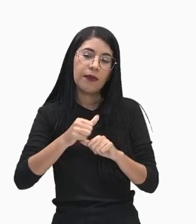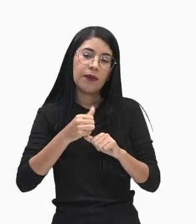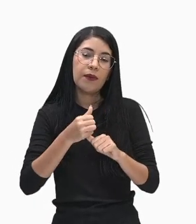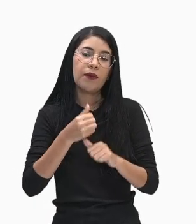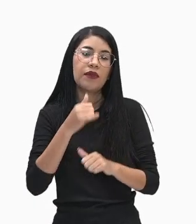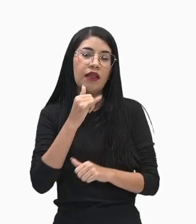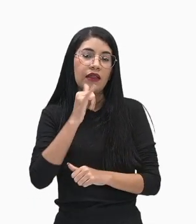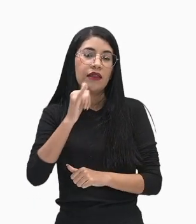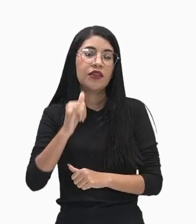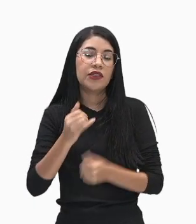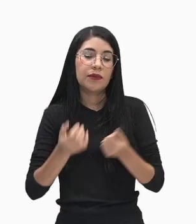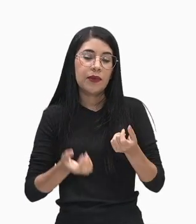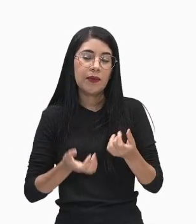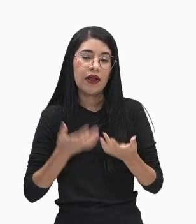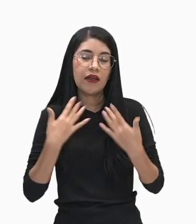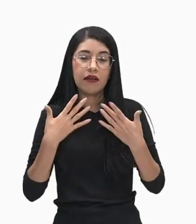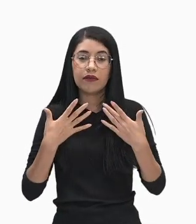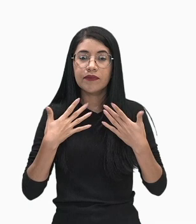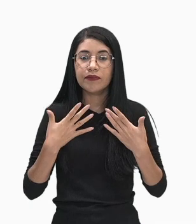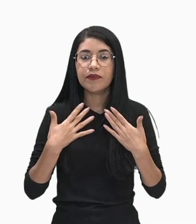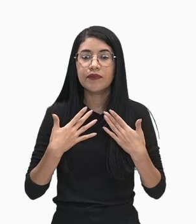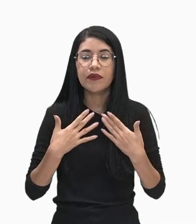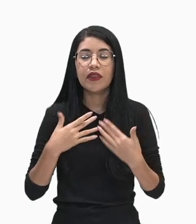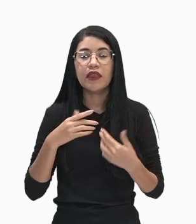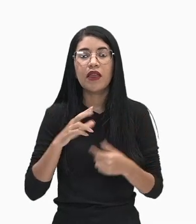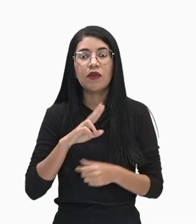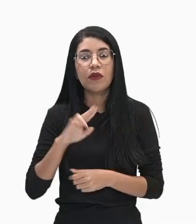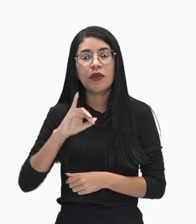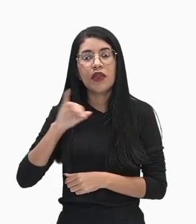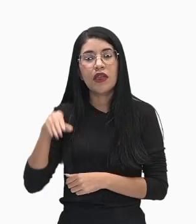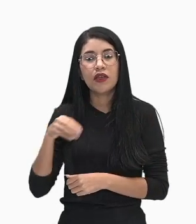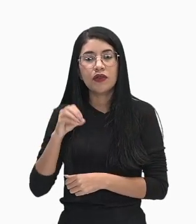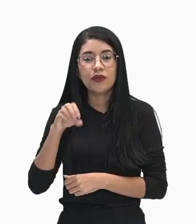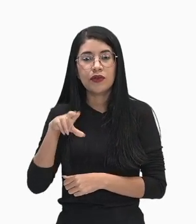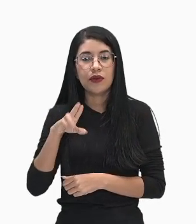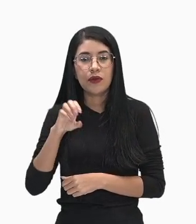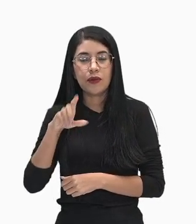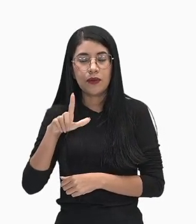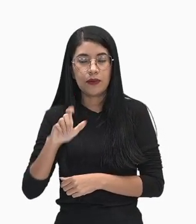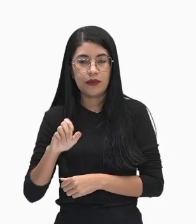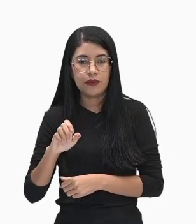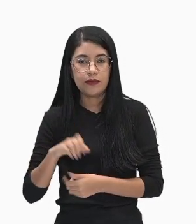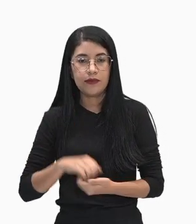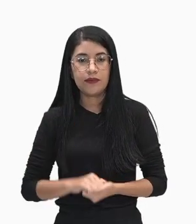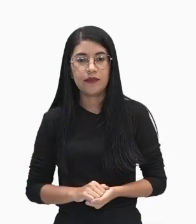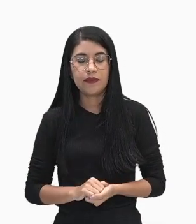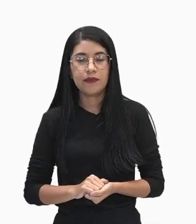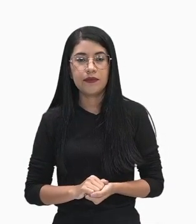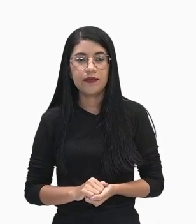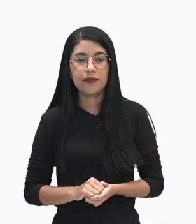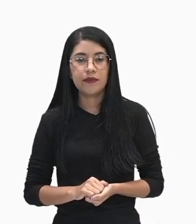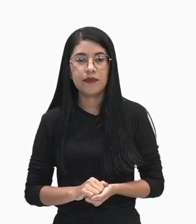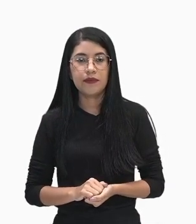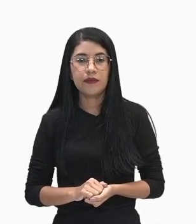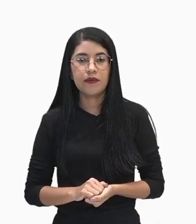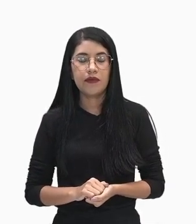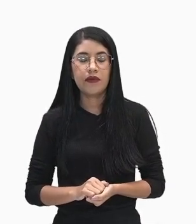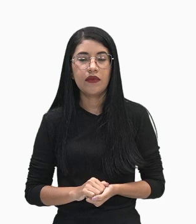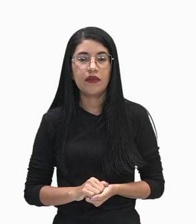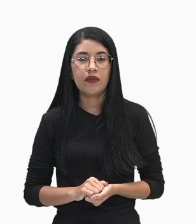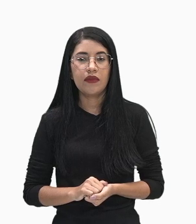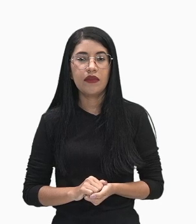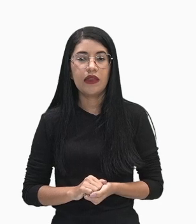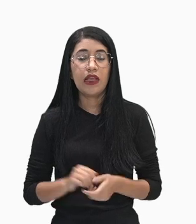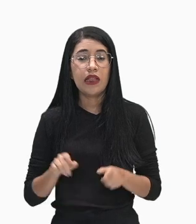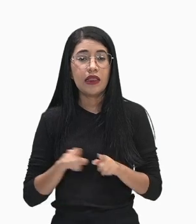em calor. É o que a gente chama de efeito Joule, é o nosso efeito térmico da corrente elétrica. Também